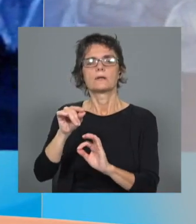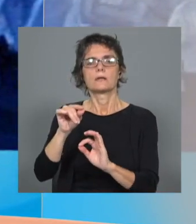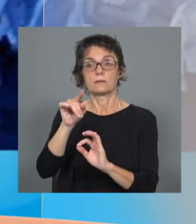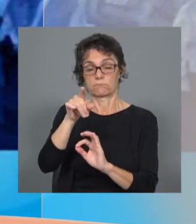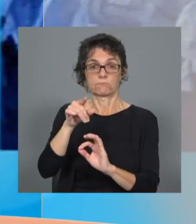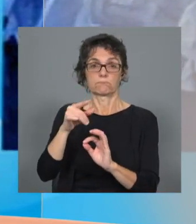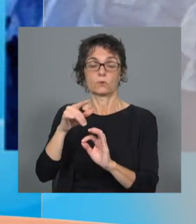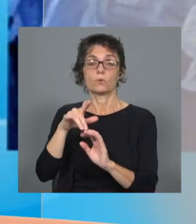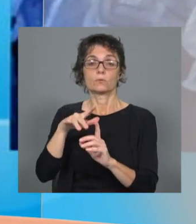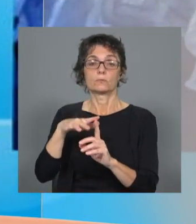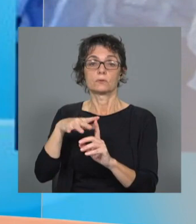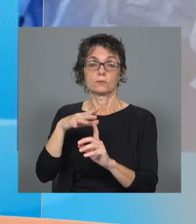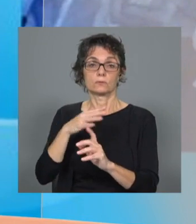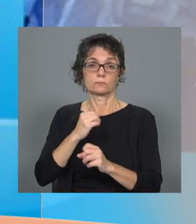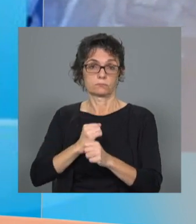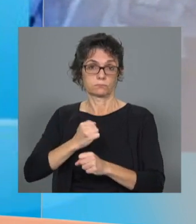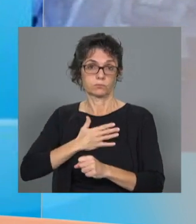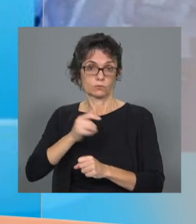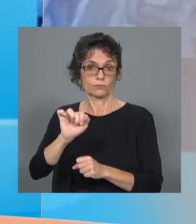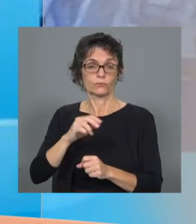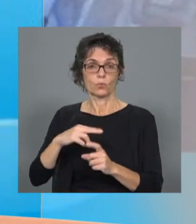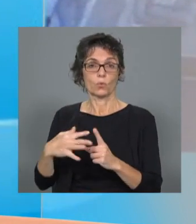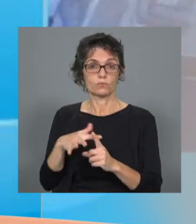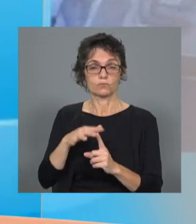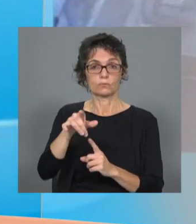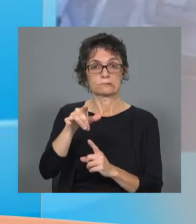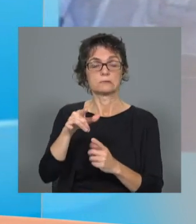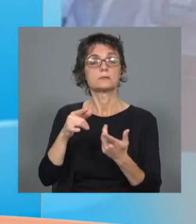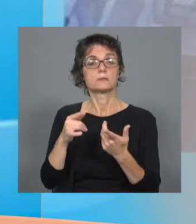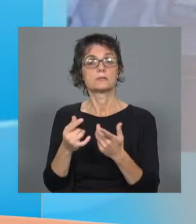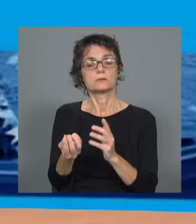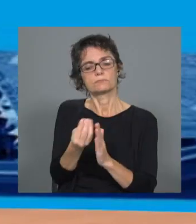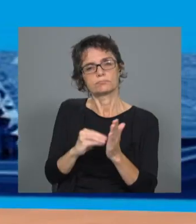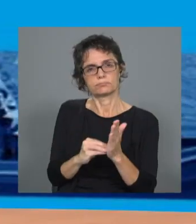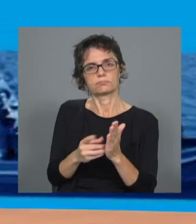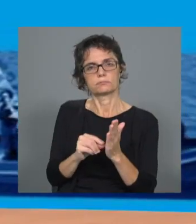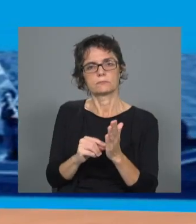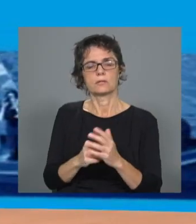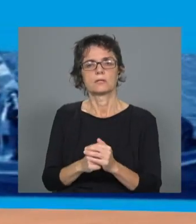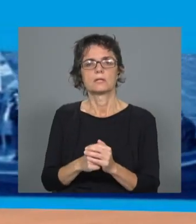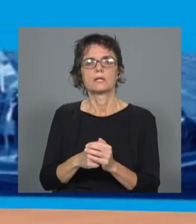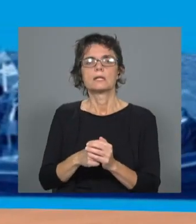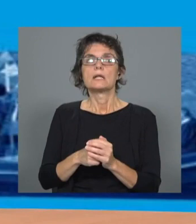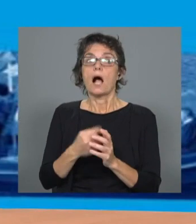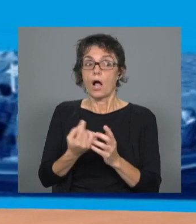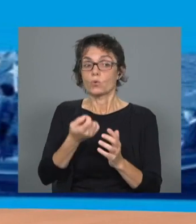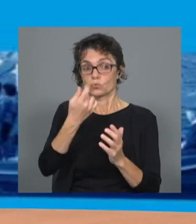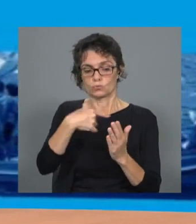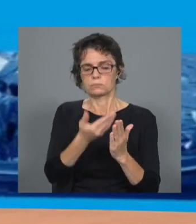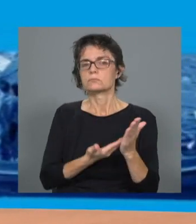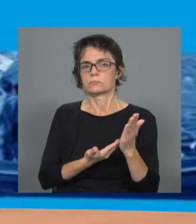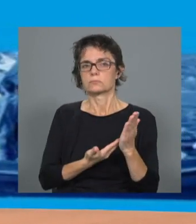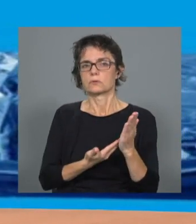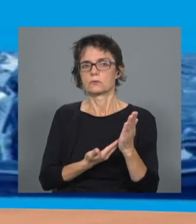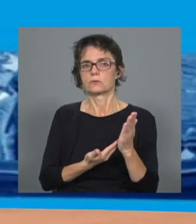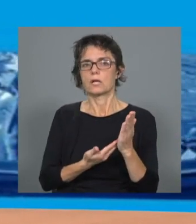equipas de cuidado, e acredito que estes contos também são uma parte dessa equipa, ou ajudam também a essa valorização da saúde mental. Alguns deles, inclusive,